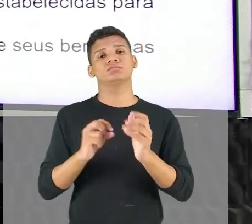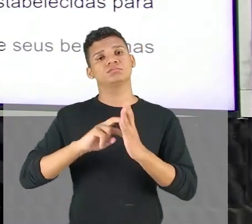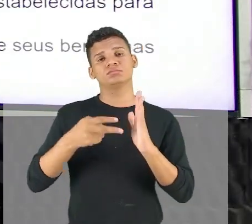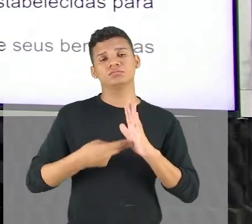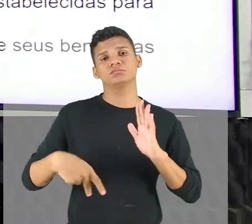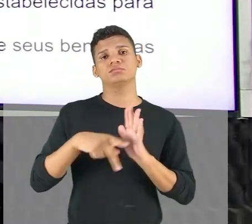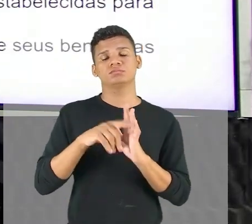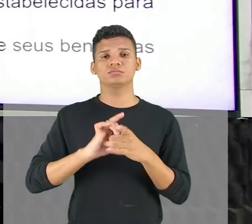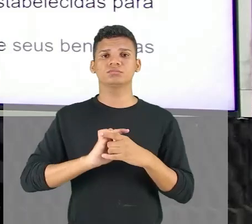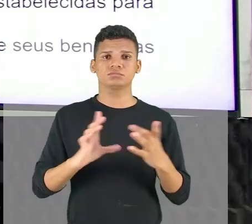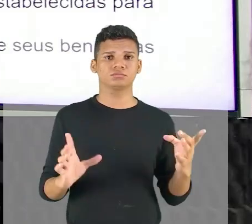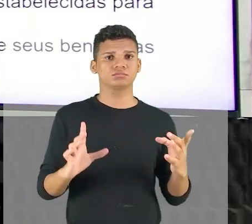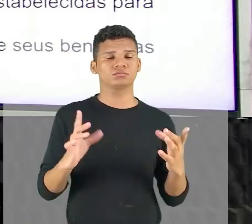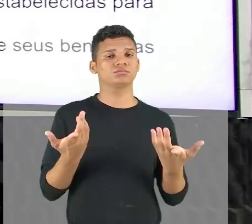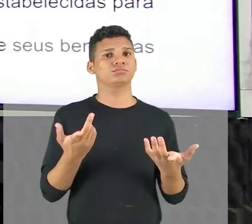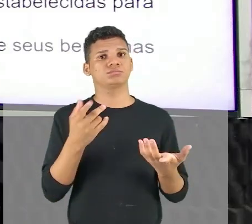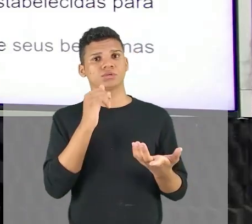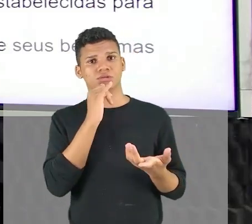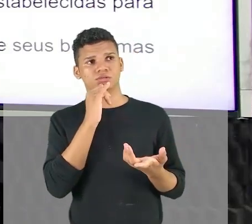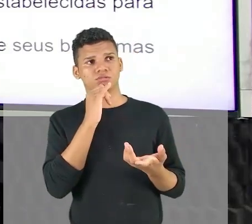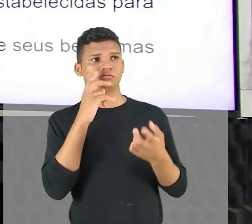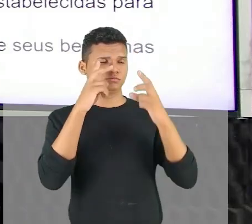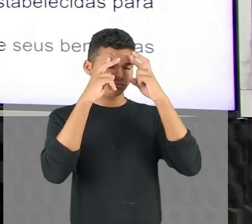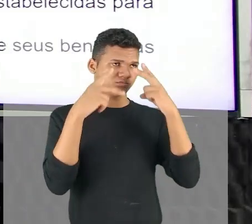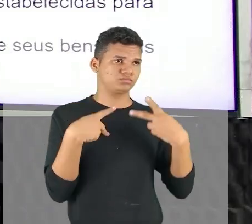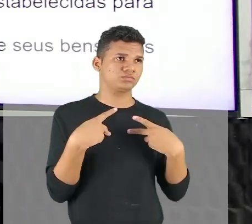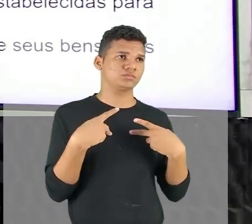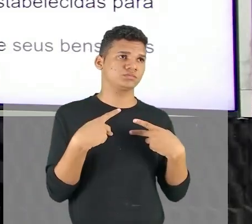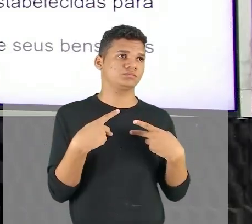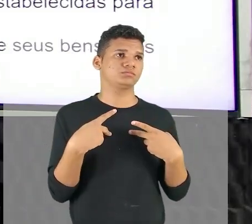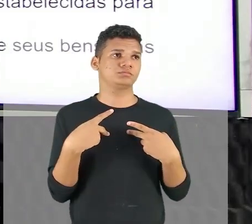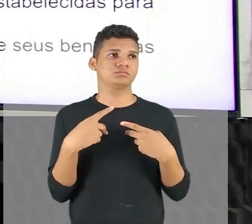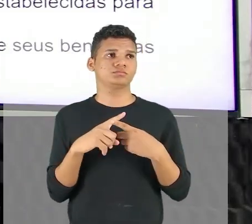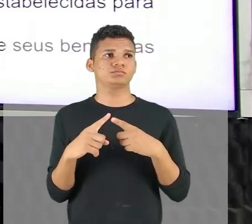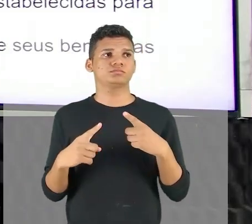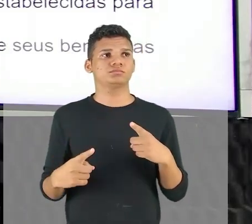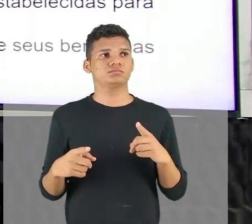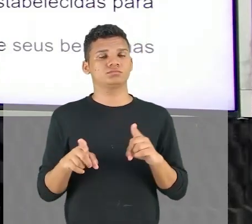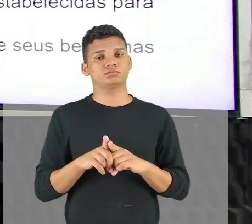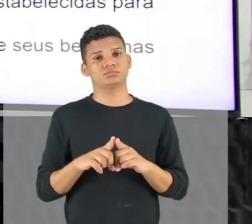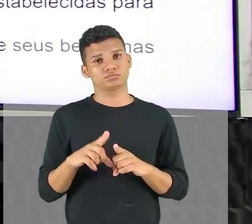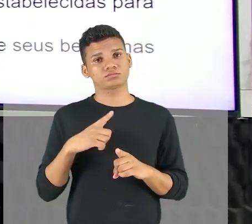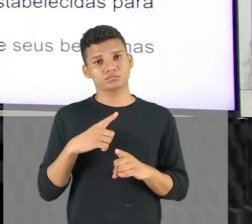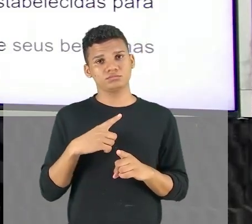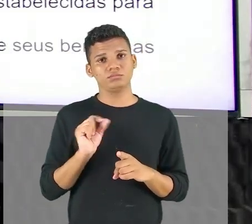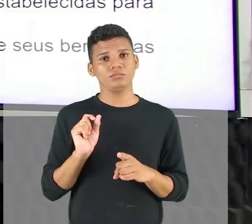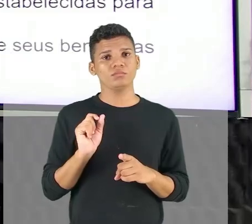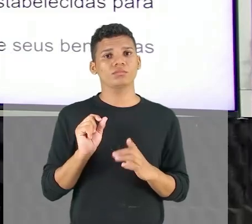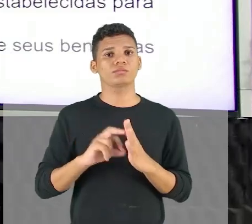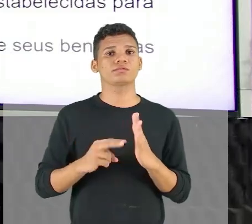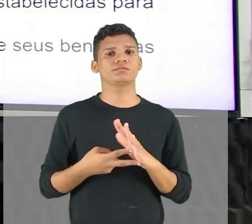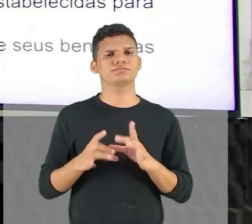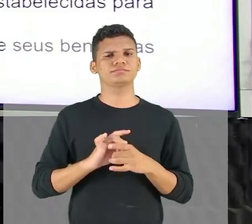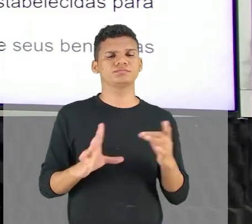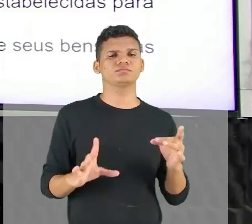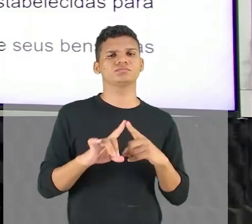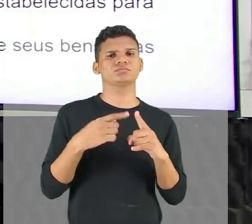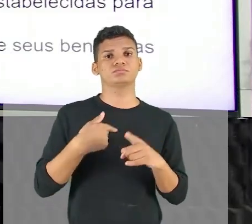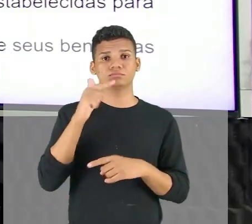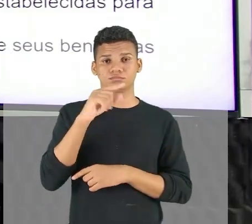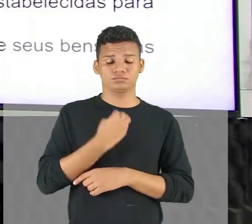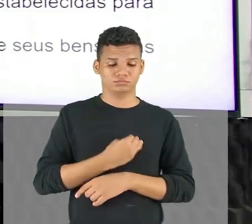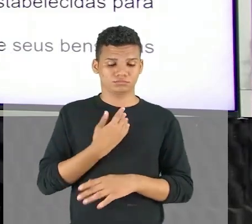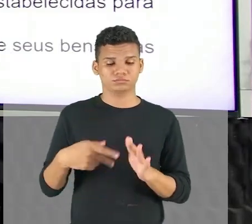do estado de natureza? Não, né? O homem ele não deve manter, ele deve abdicar dessa liberdade, né, para conseguir viver